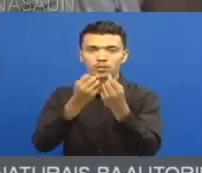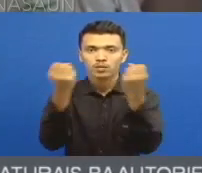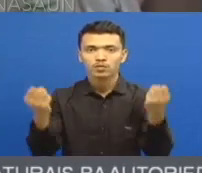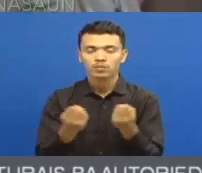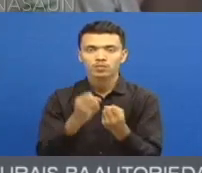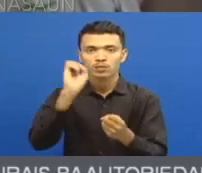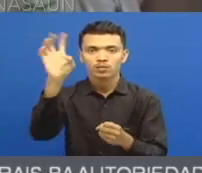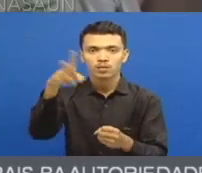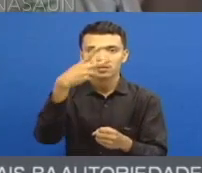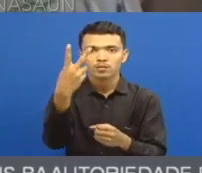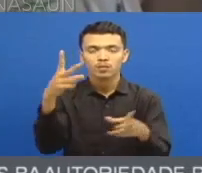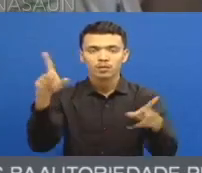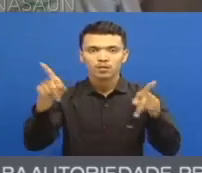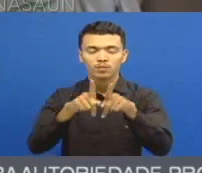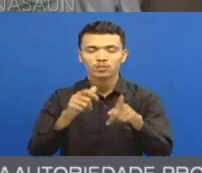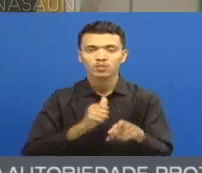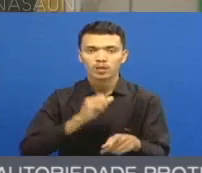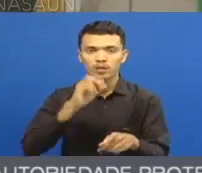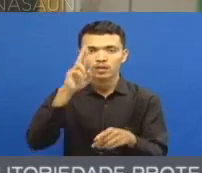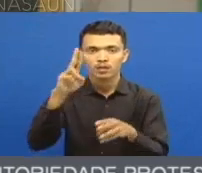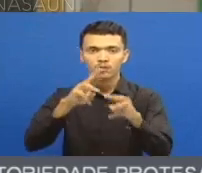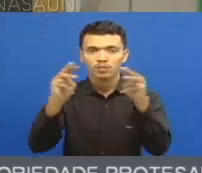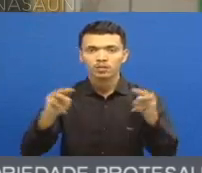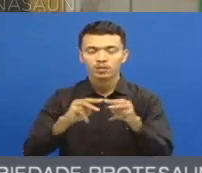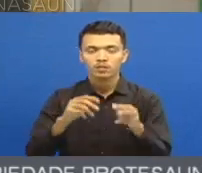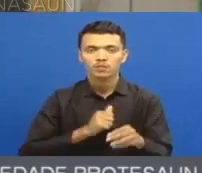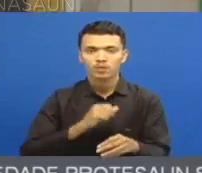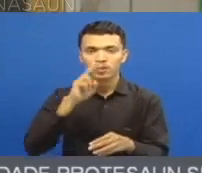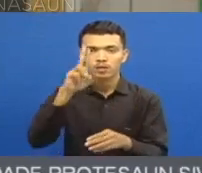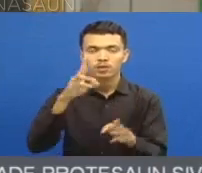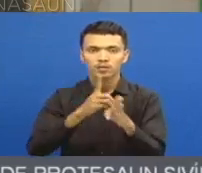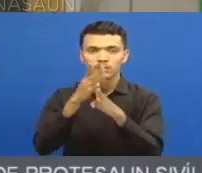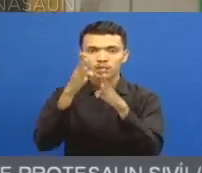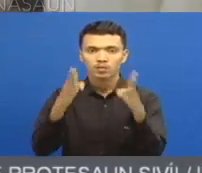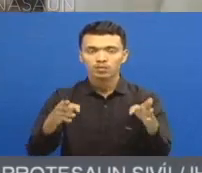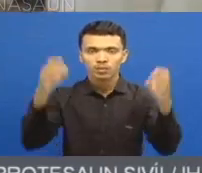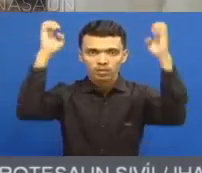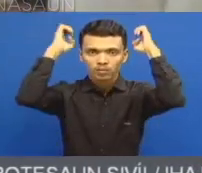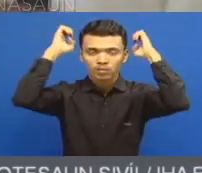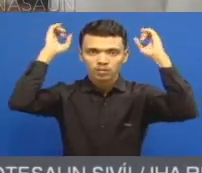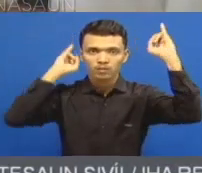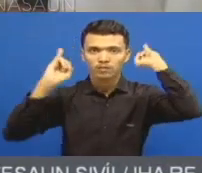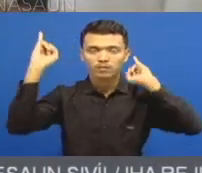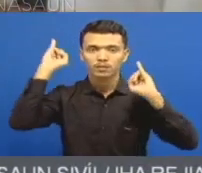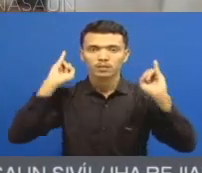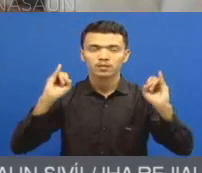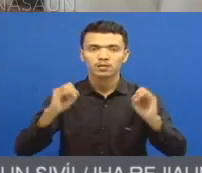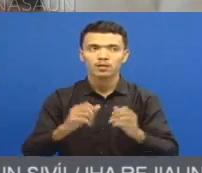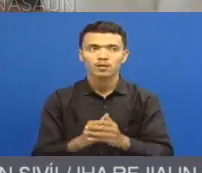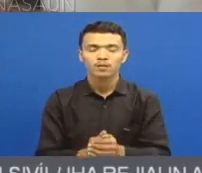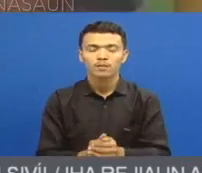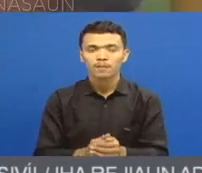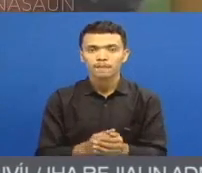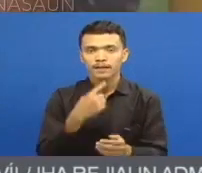Resin Rua e posto administrativo Aileu Vila, município Aileu. Diretora Nacional Centro de Educação e Informação Ambiental, Amenique